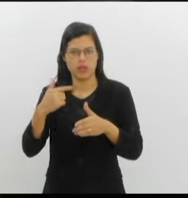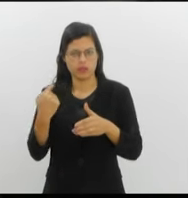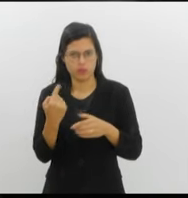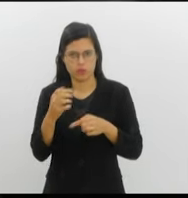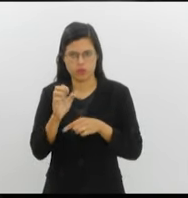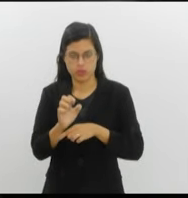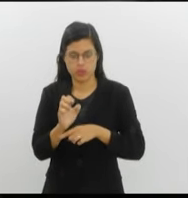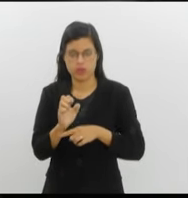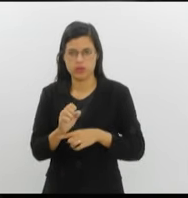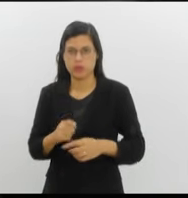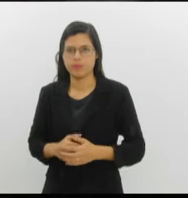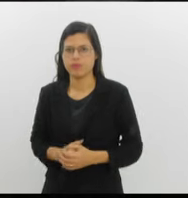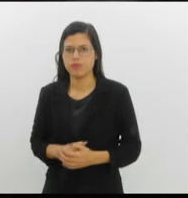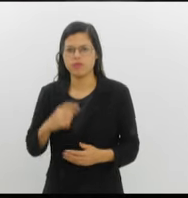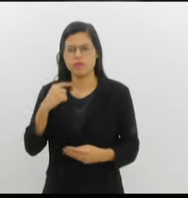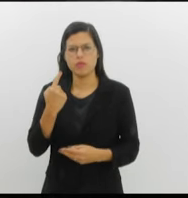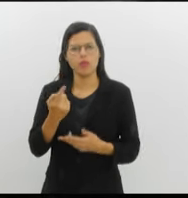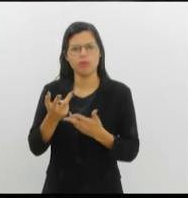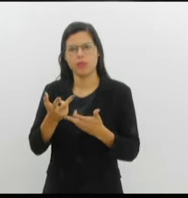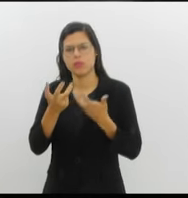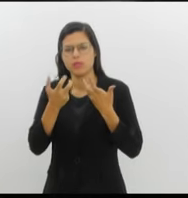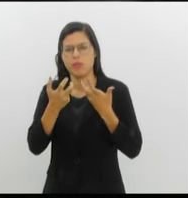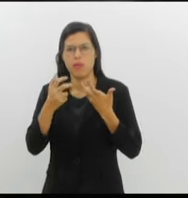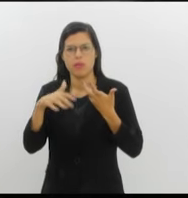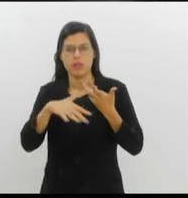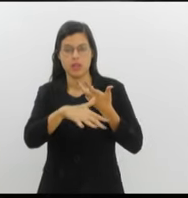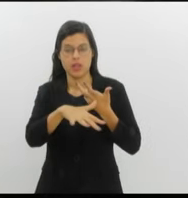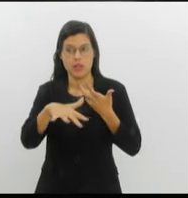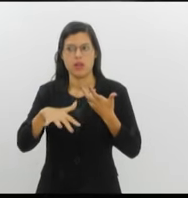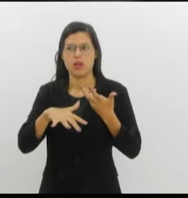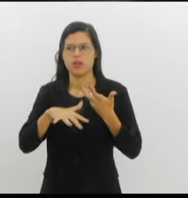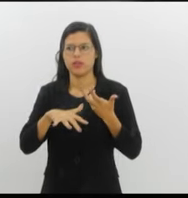gente verificou que na área